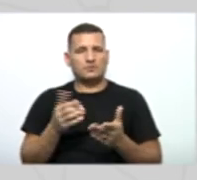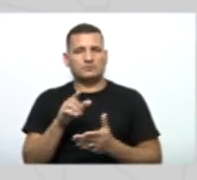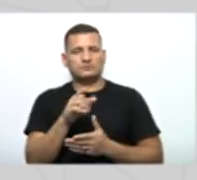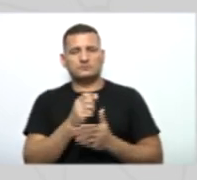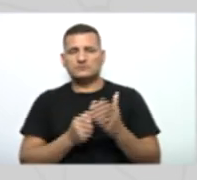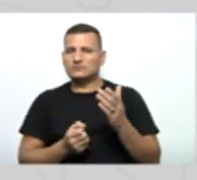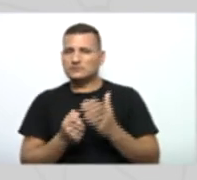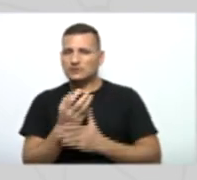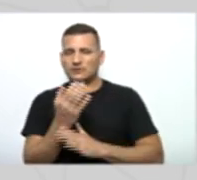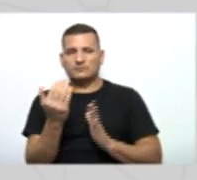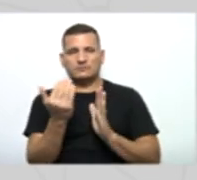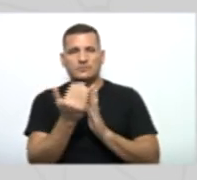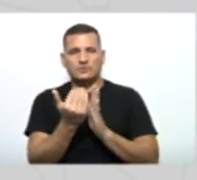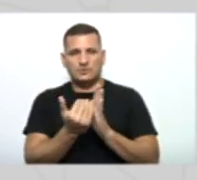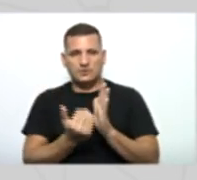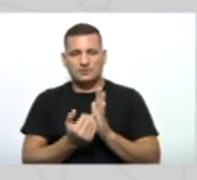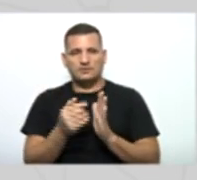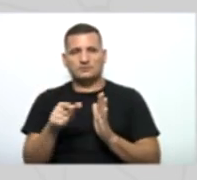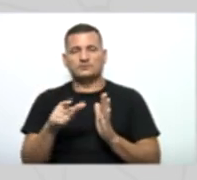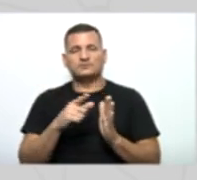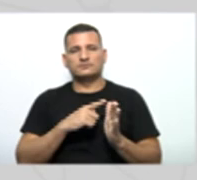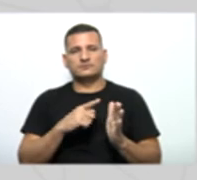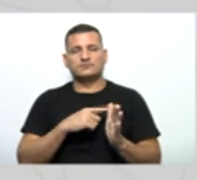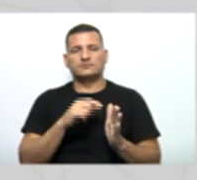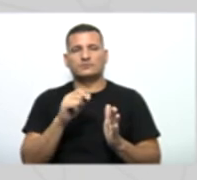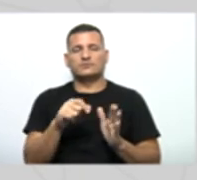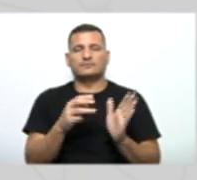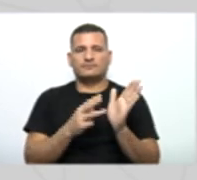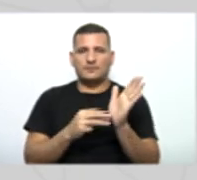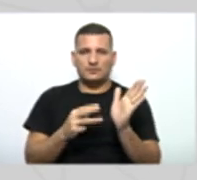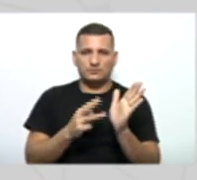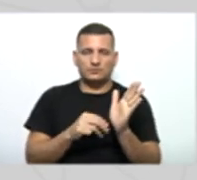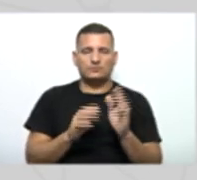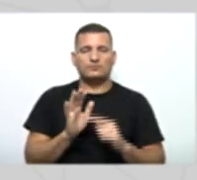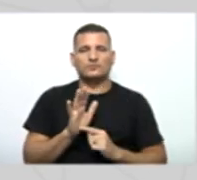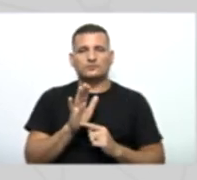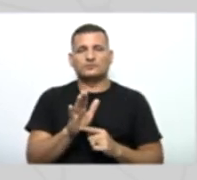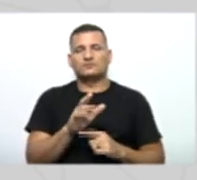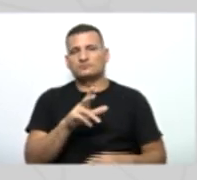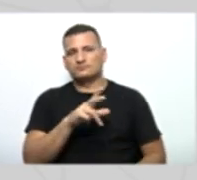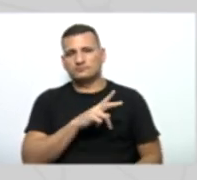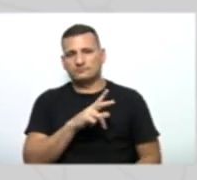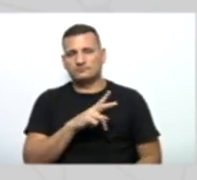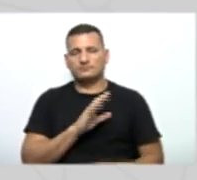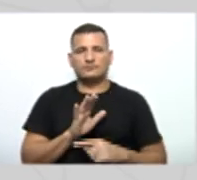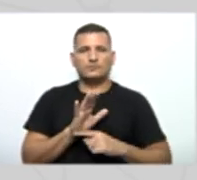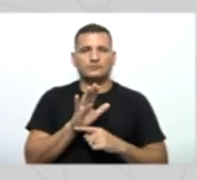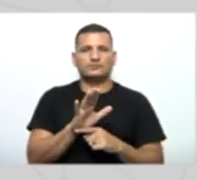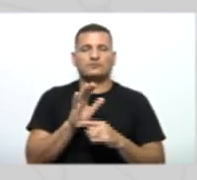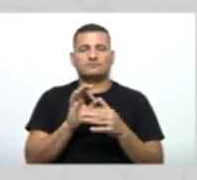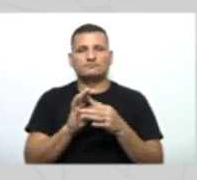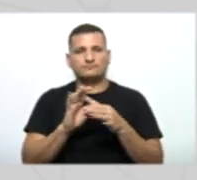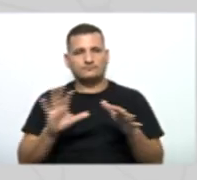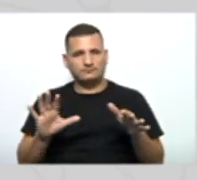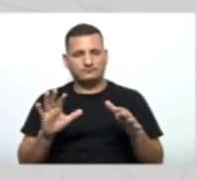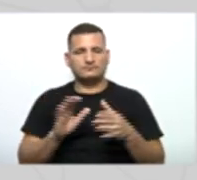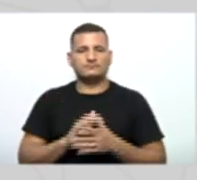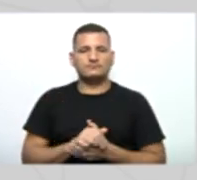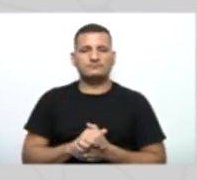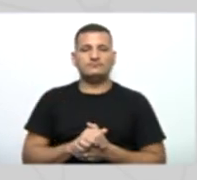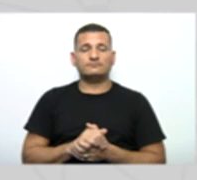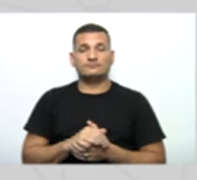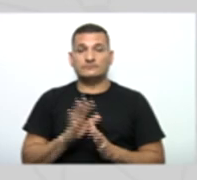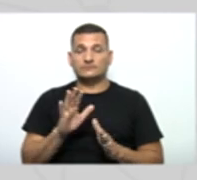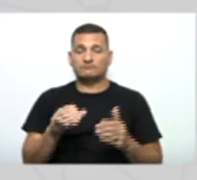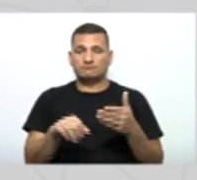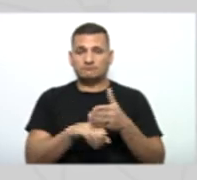que possua uma classe com métodos de classes para mostrar os atributos públicos e outro para mostrar os atributos privados. Ao acessar